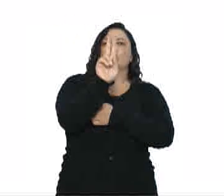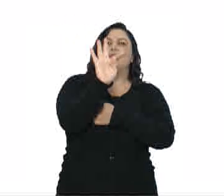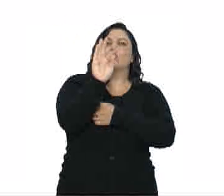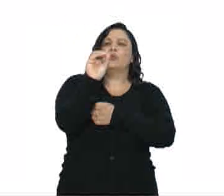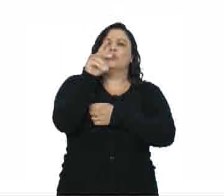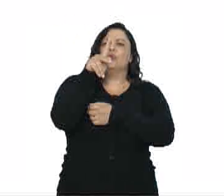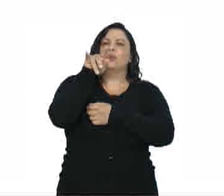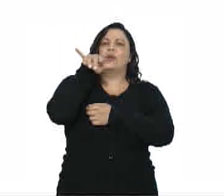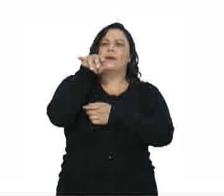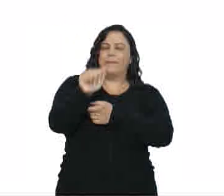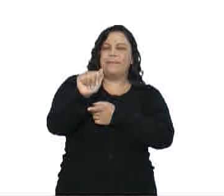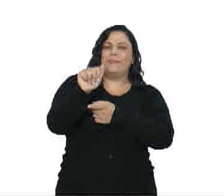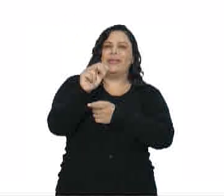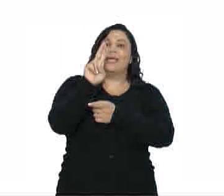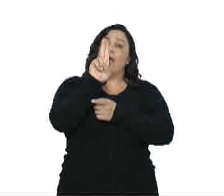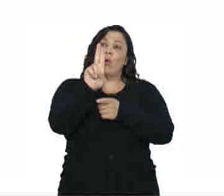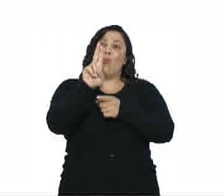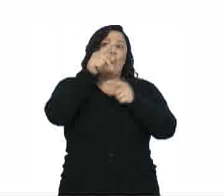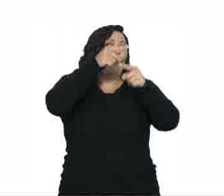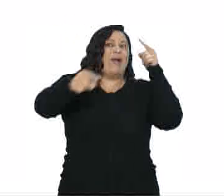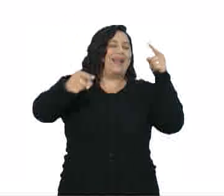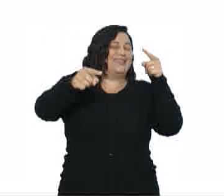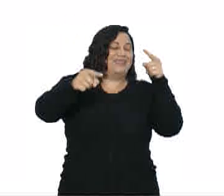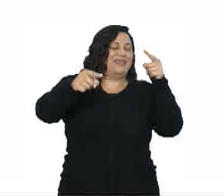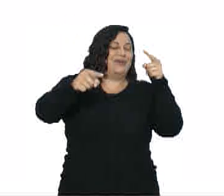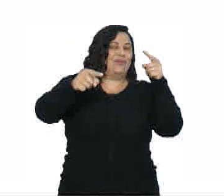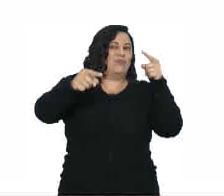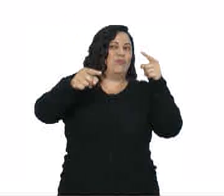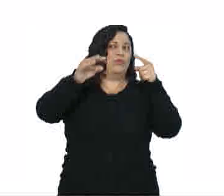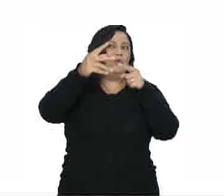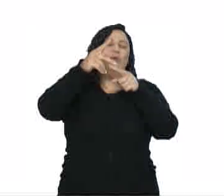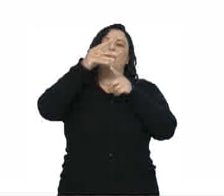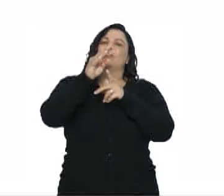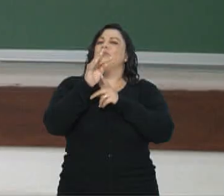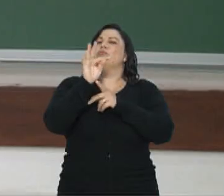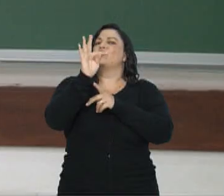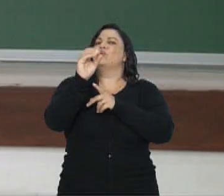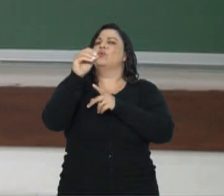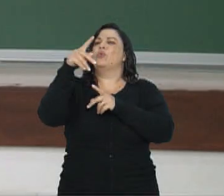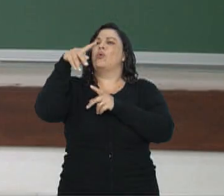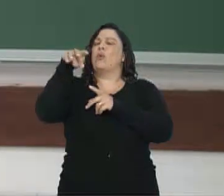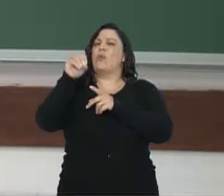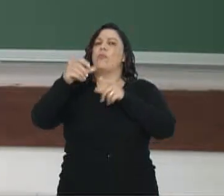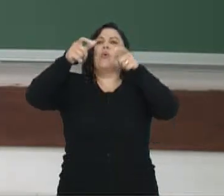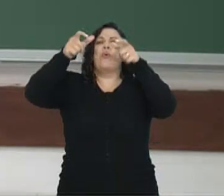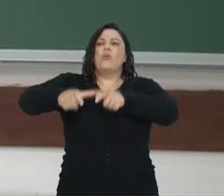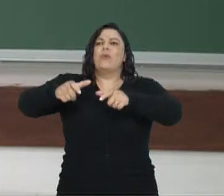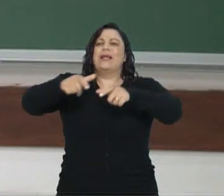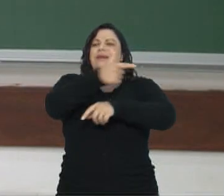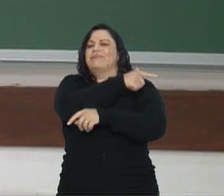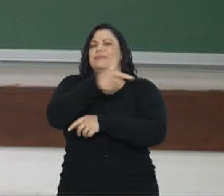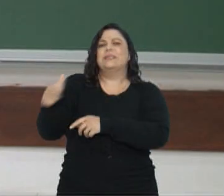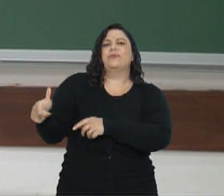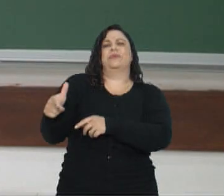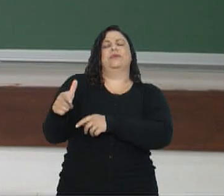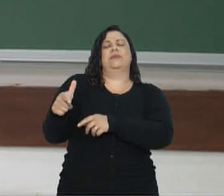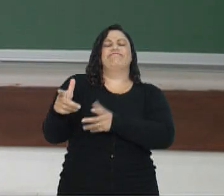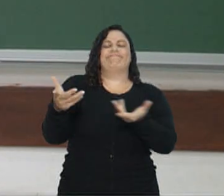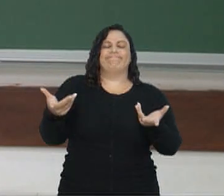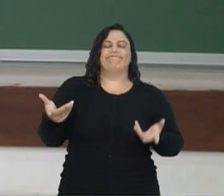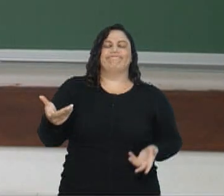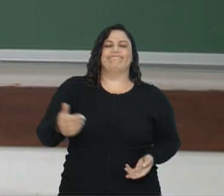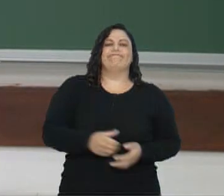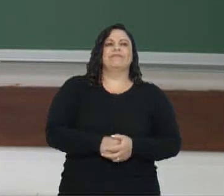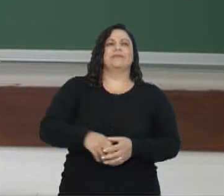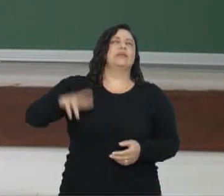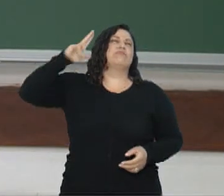quer dizer um prefixo de negação. E topos quer dizer lugar, ou seja, o não lugar. É o lugar que não existe que ele está descrevendo. Certo? Ele vai descrever uma